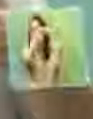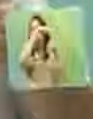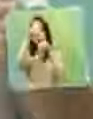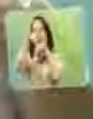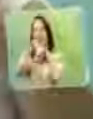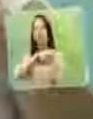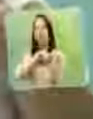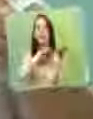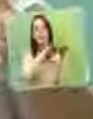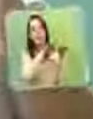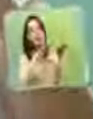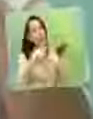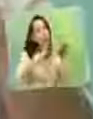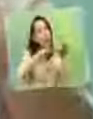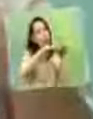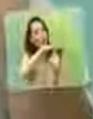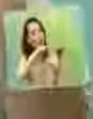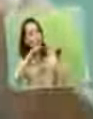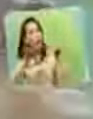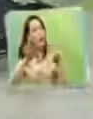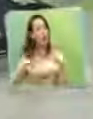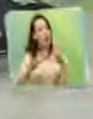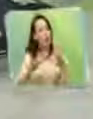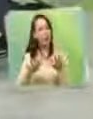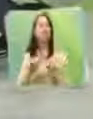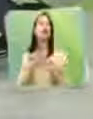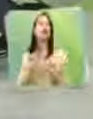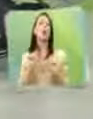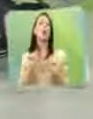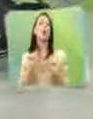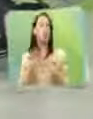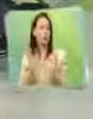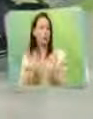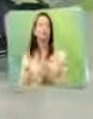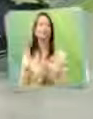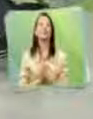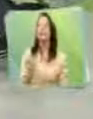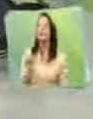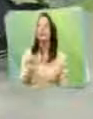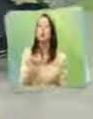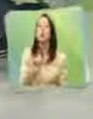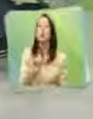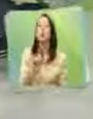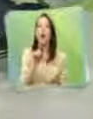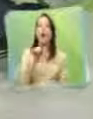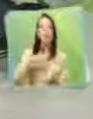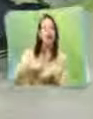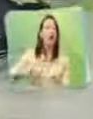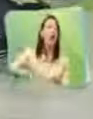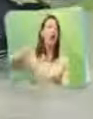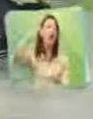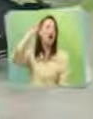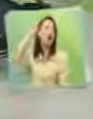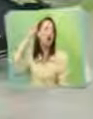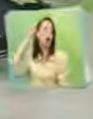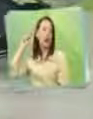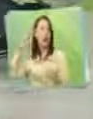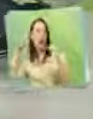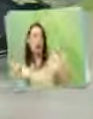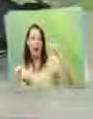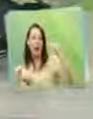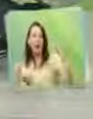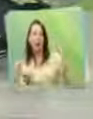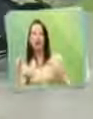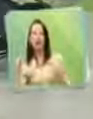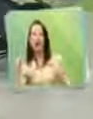linear, temporalmente linear. Como assim? O que eu quero dizer quando eu estou falando isso? Não é de um momento mais antigo que tinha menos